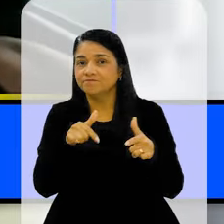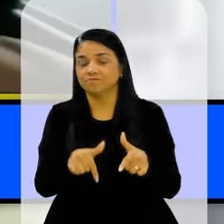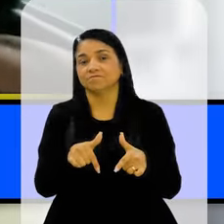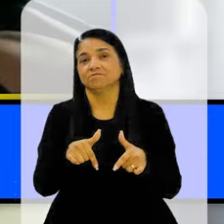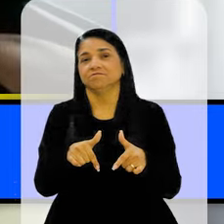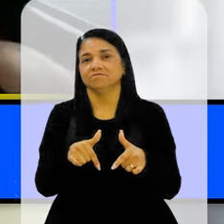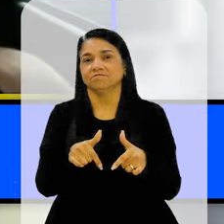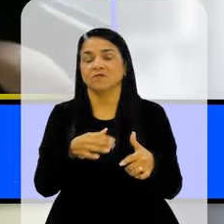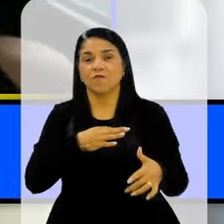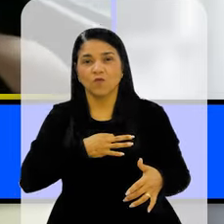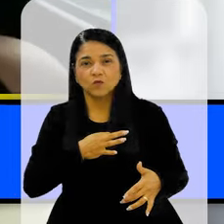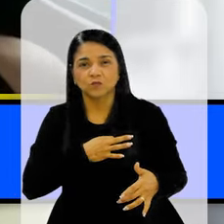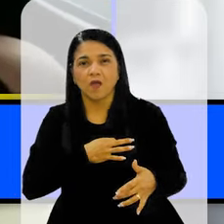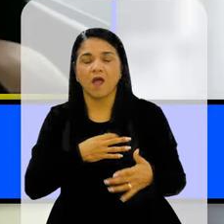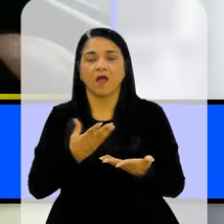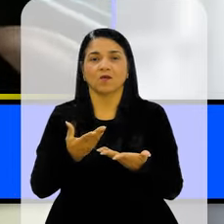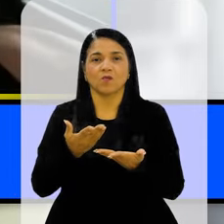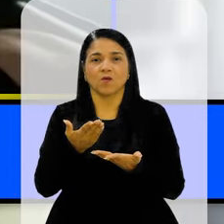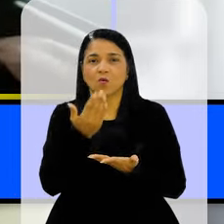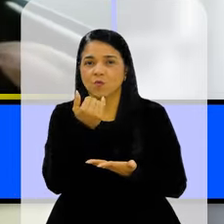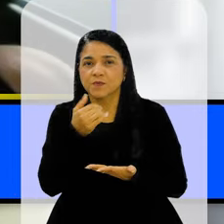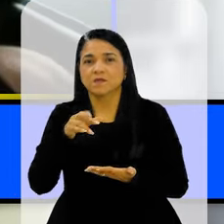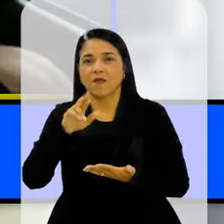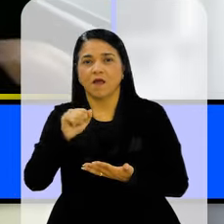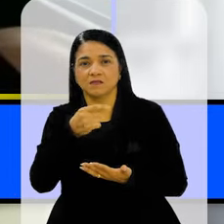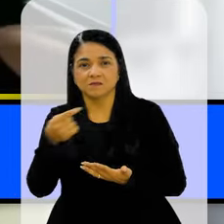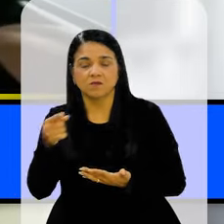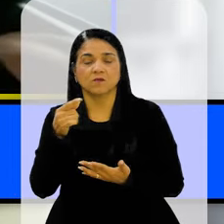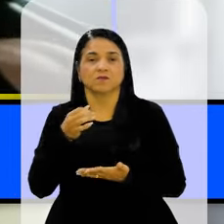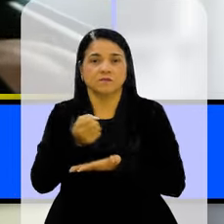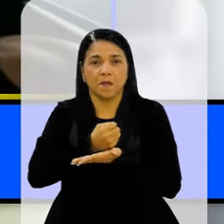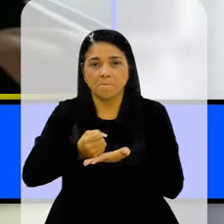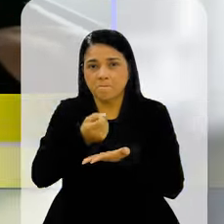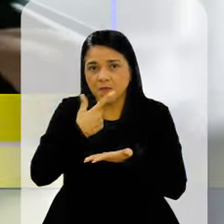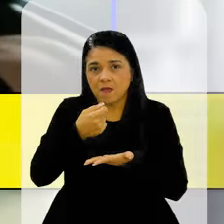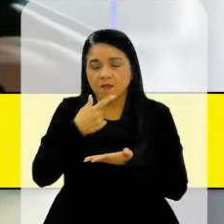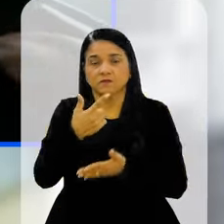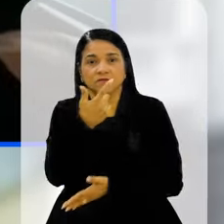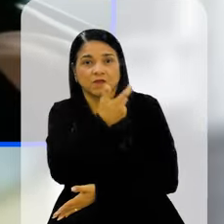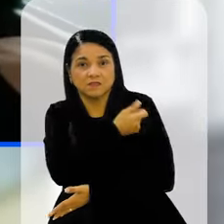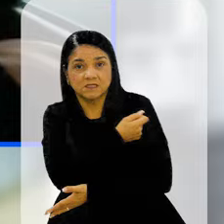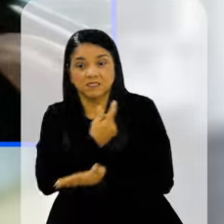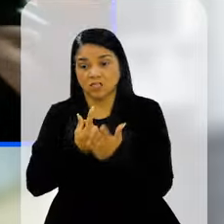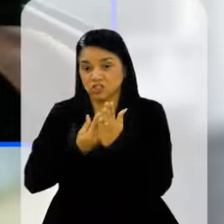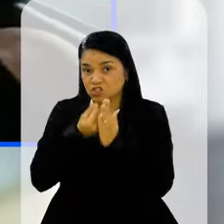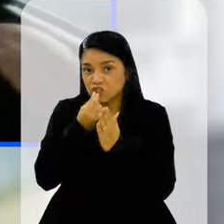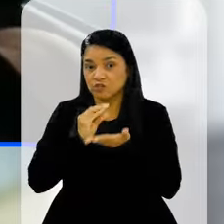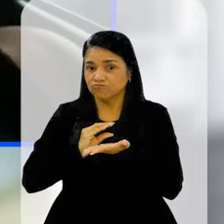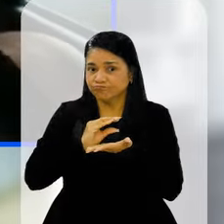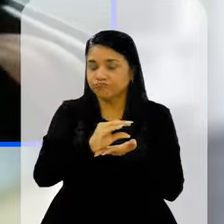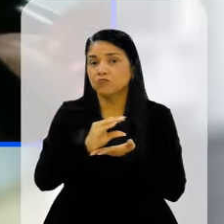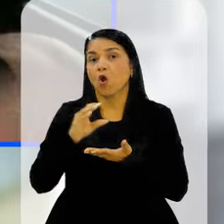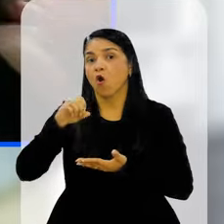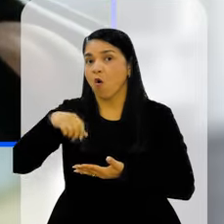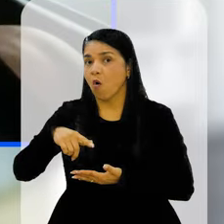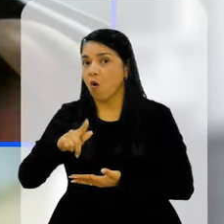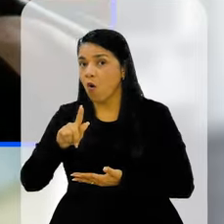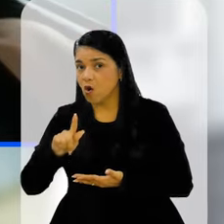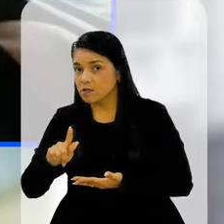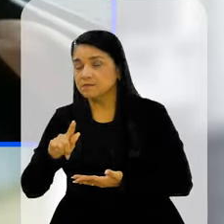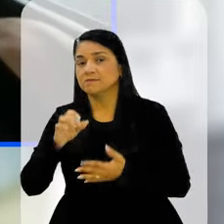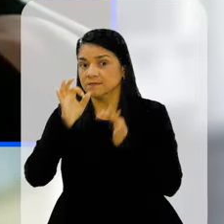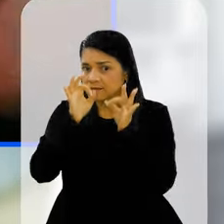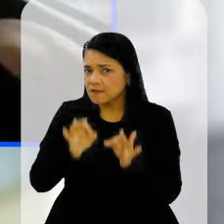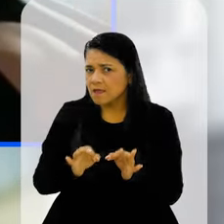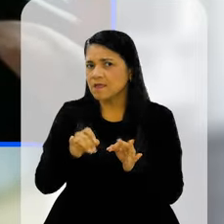como o secretário falou, fazer a nossa parte daqui. Voluntários, doação de ração, de remédio, de vacina e de dinheiro. Existem ONGs que